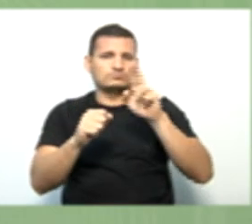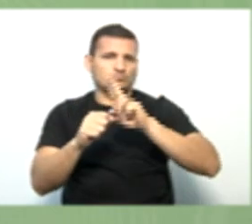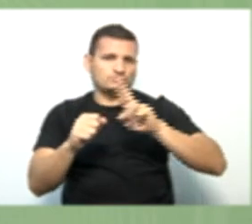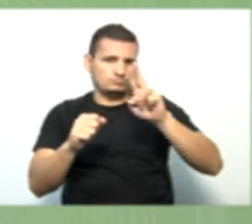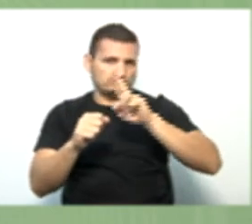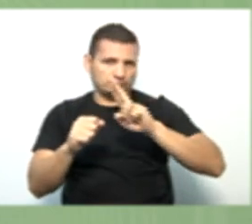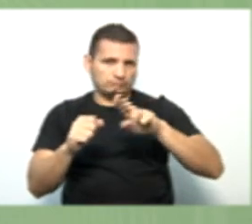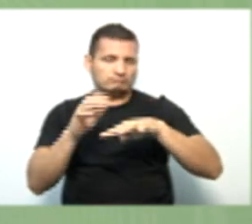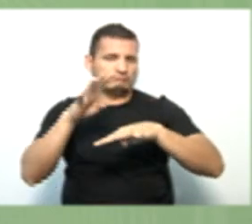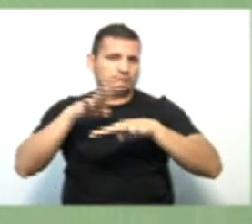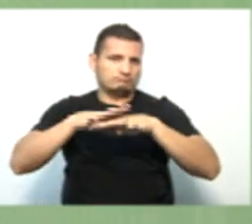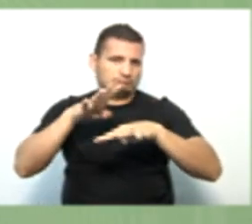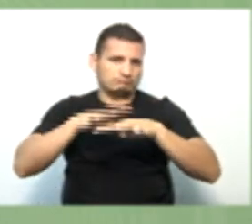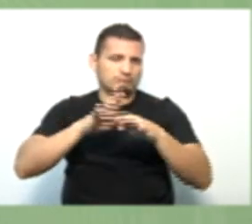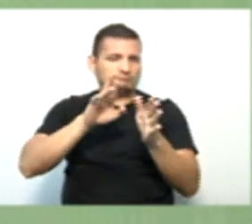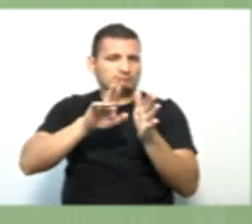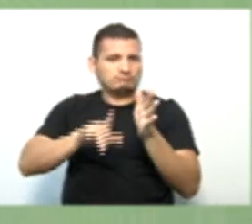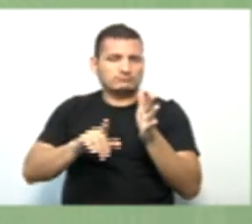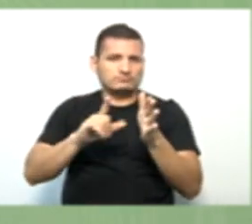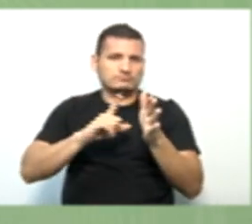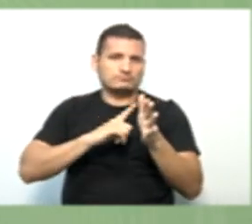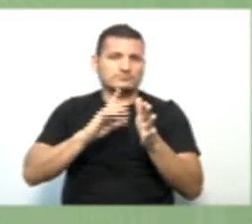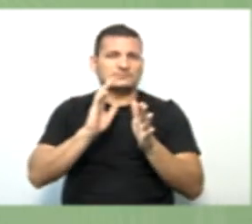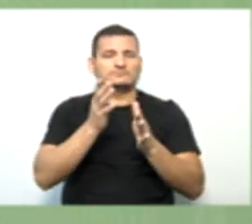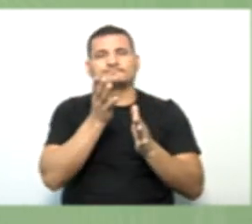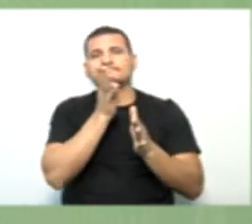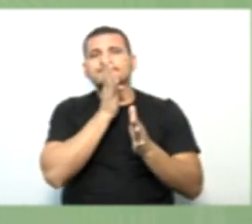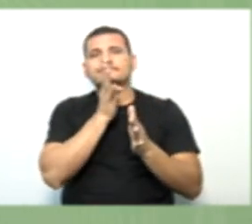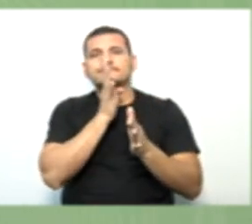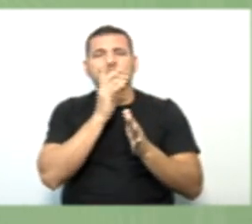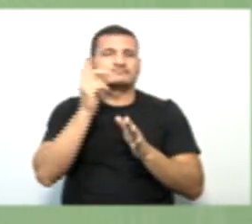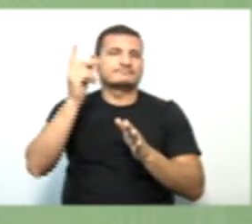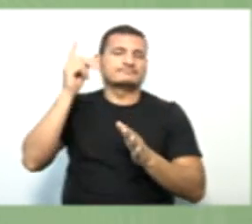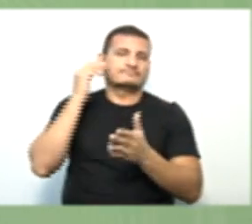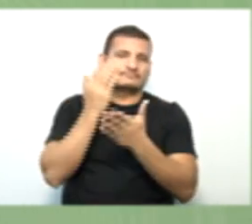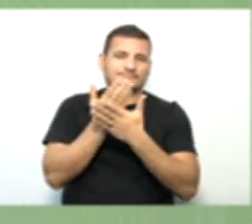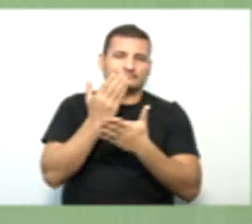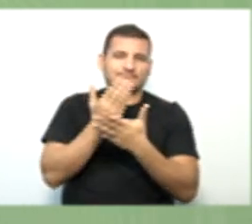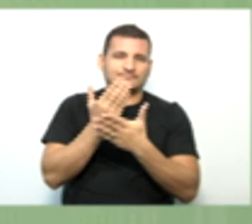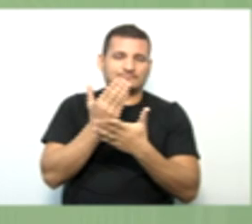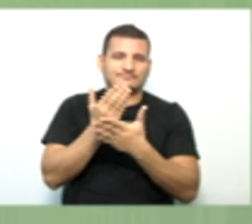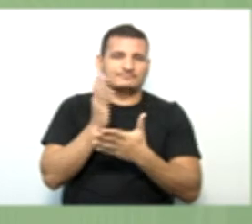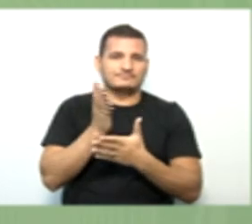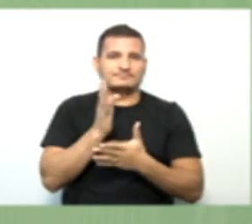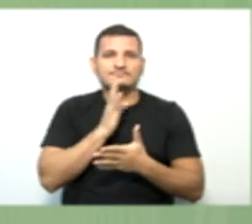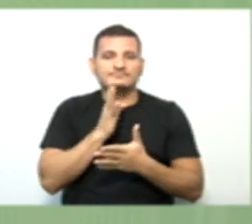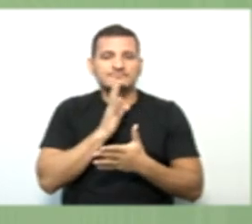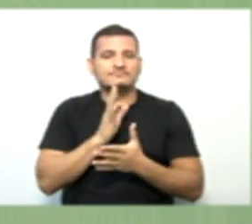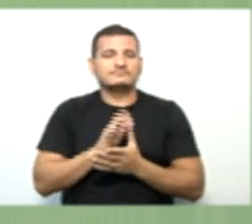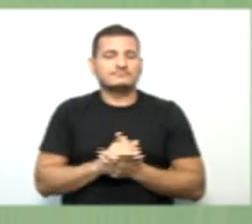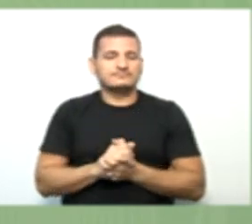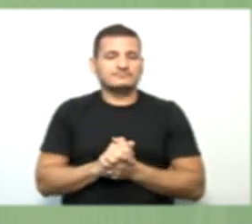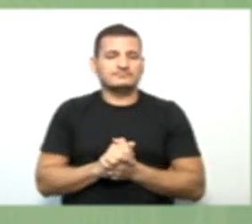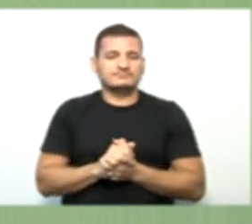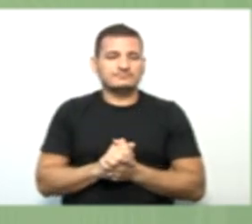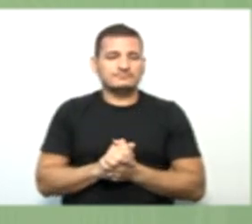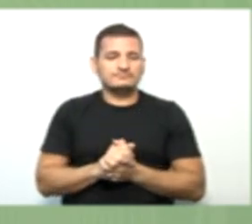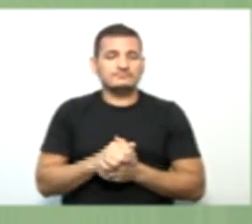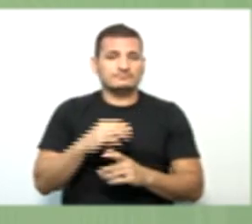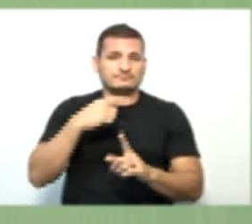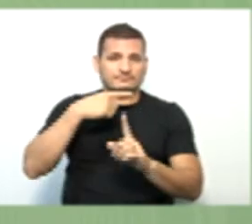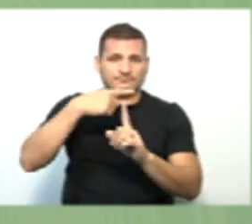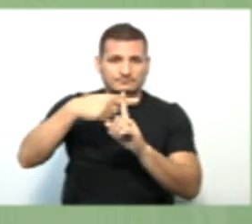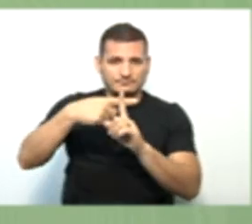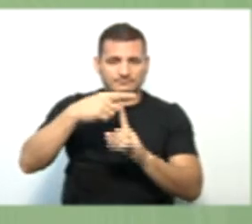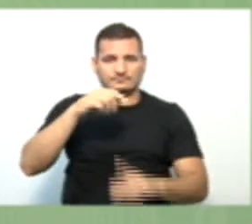principais operadores aritméticos, que são aqueles que nós já conhecemos lá desde a escola, né? Então, a soma, que